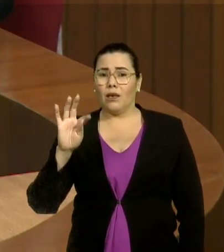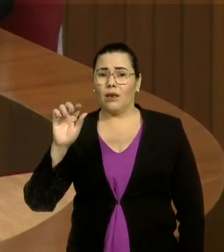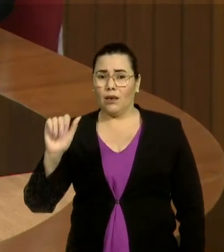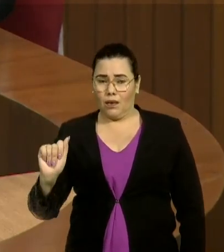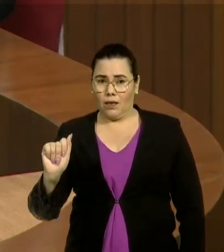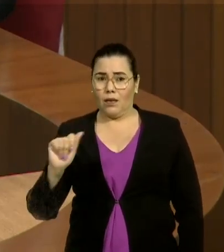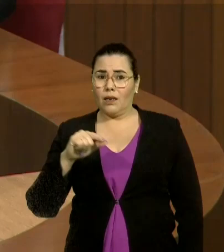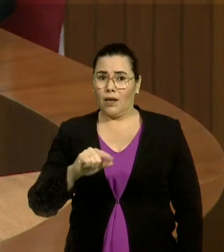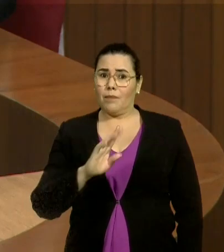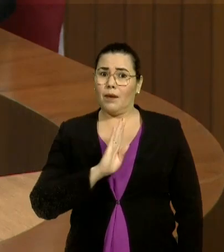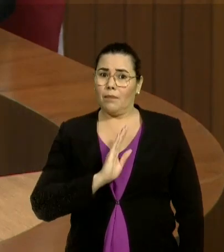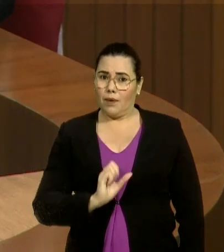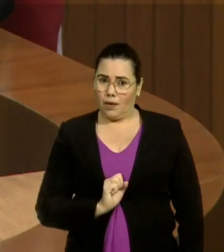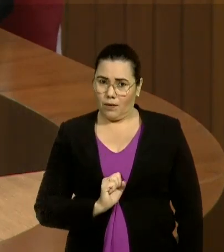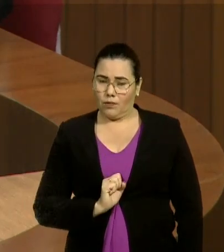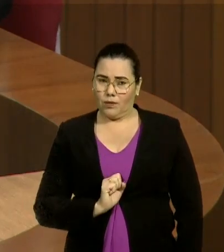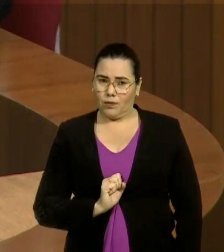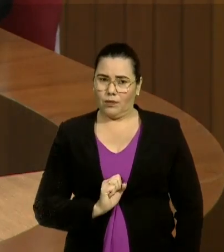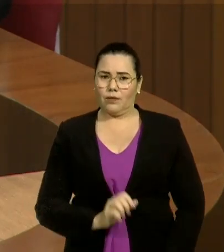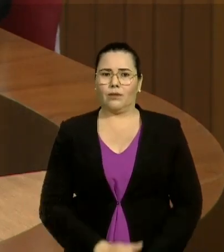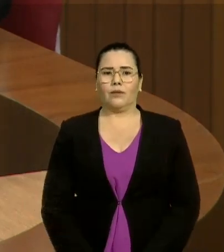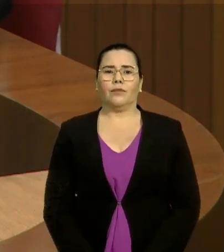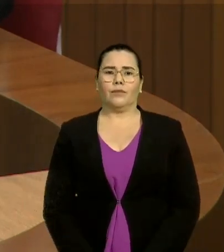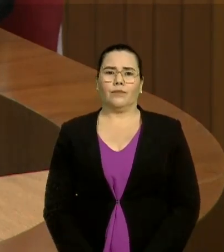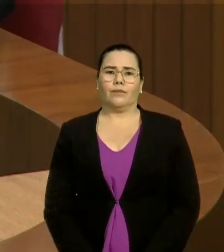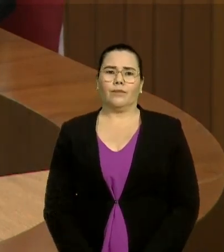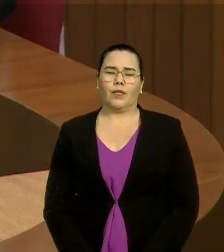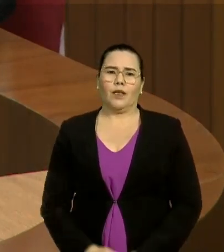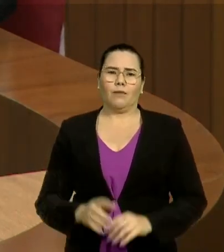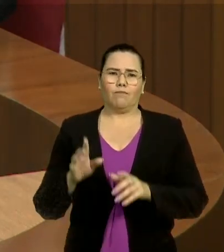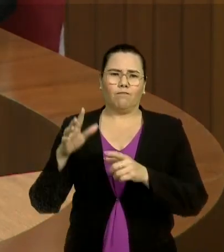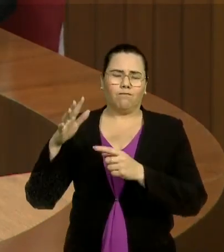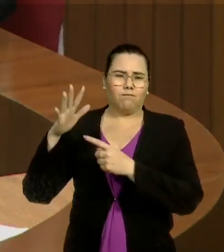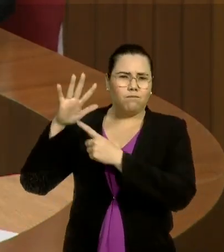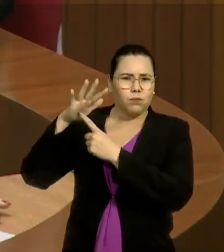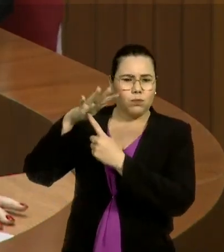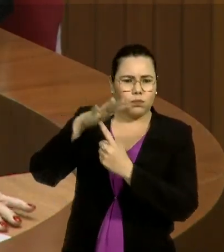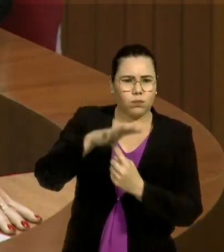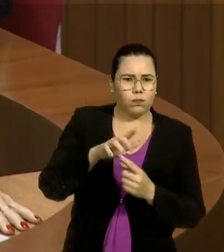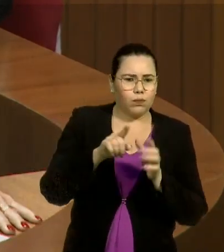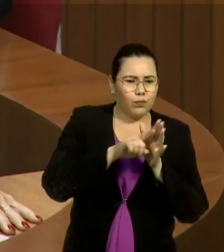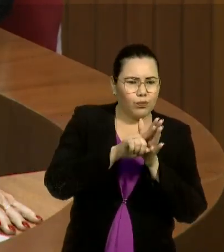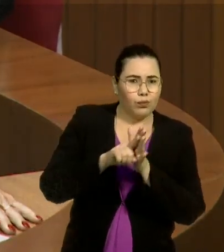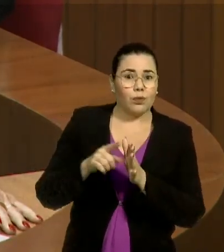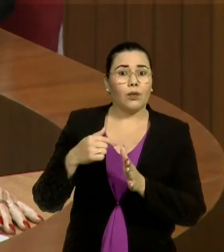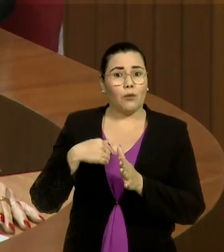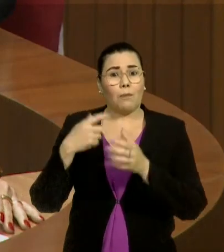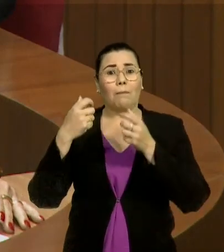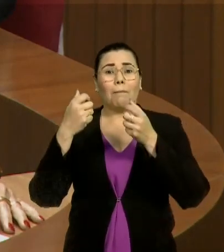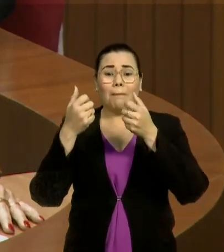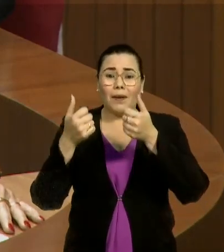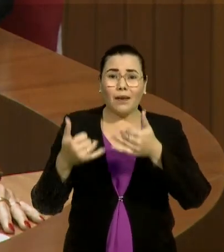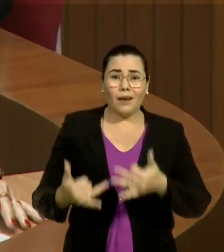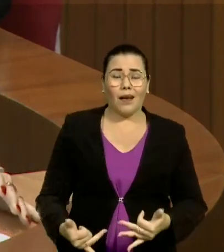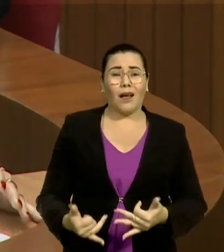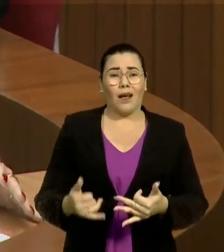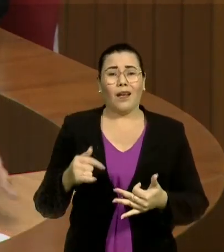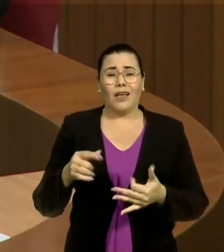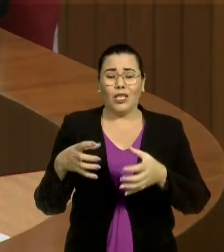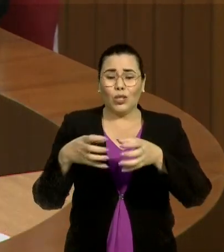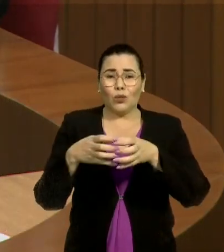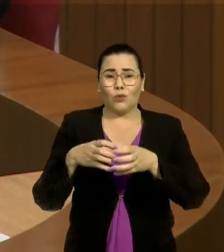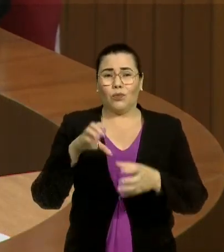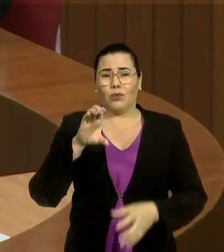aquela cidade, o Centro de Tático Aéreo. Aqui é preciso frisar que o CTA tem sido